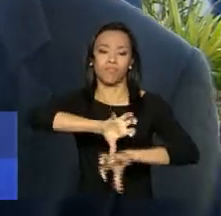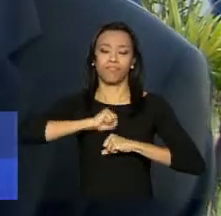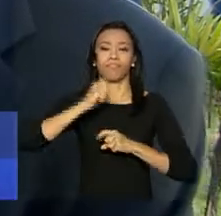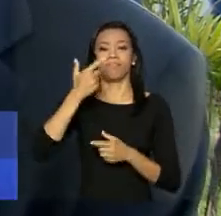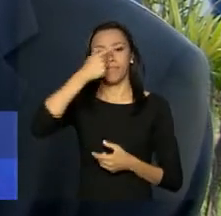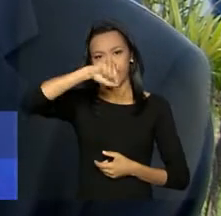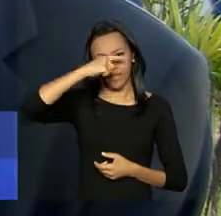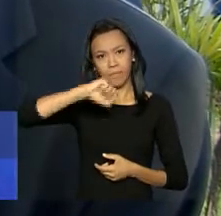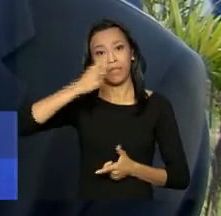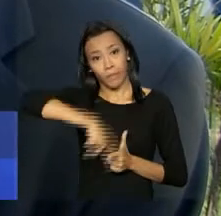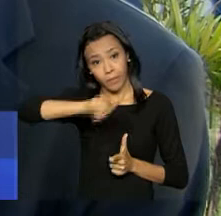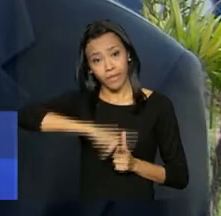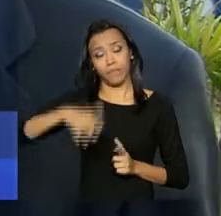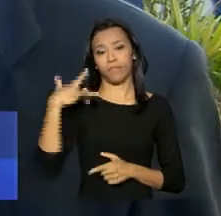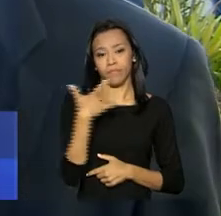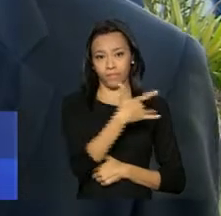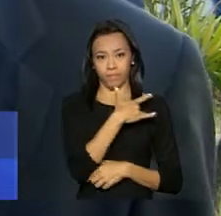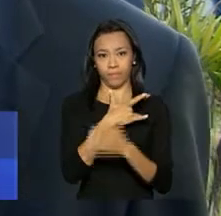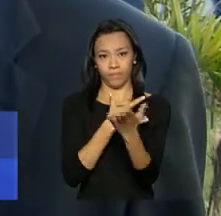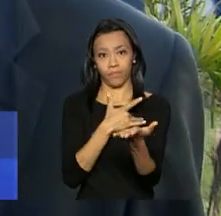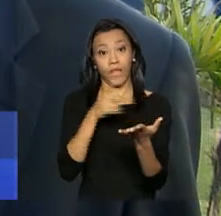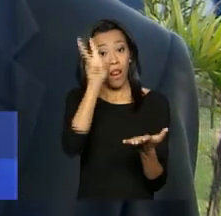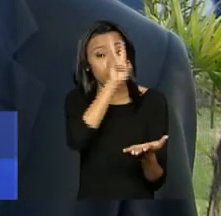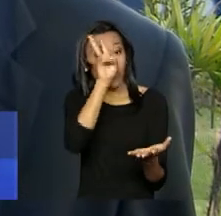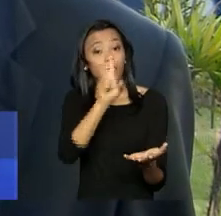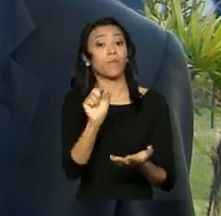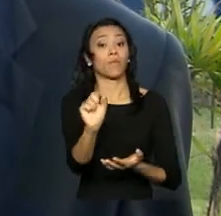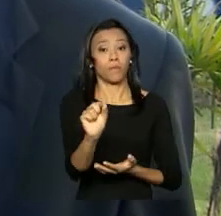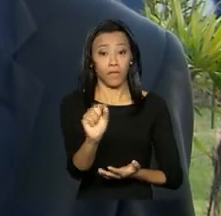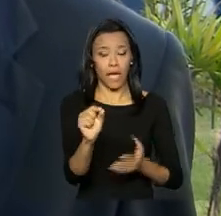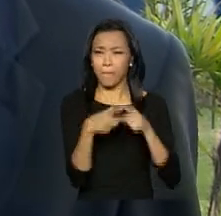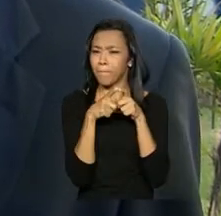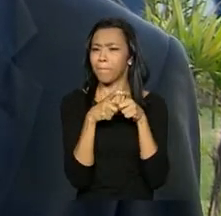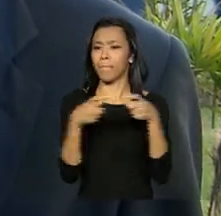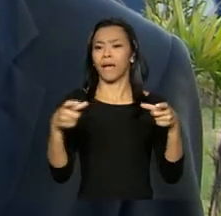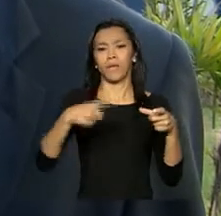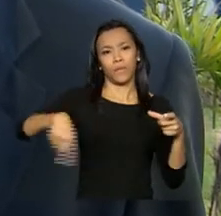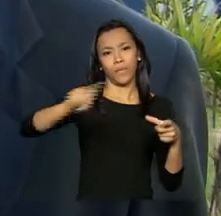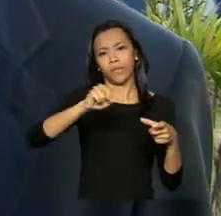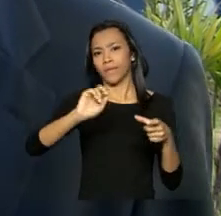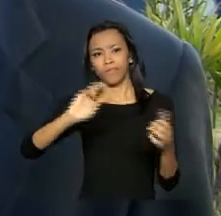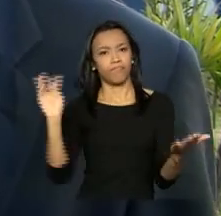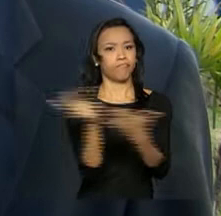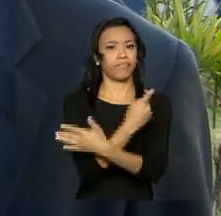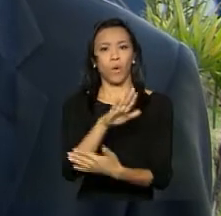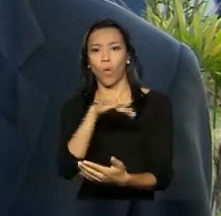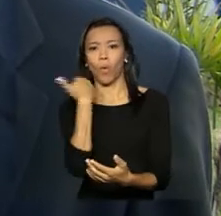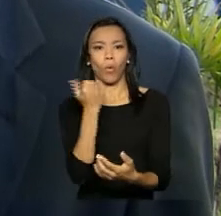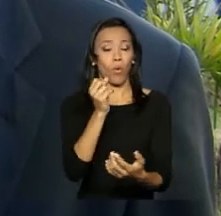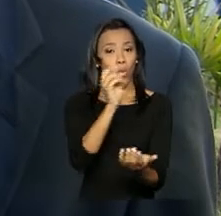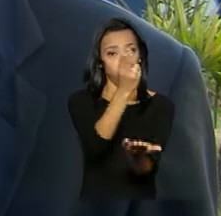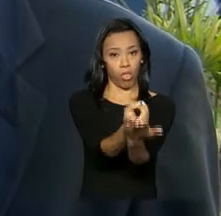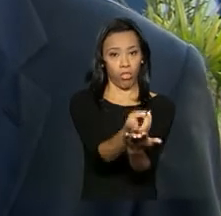ter complicações pela gripe. Lembrando que a maioria dos casos de óbito e de internações